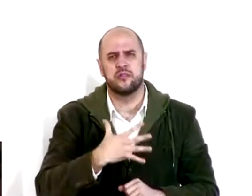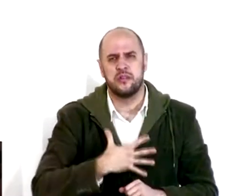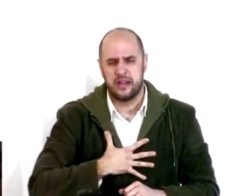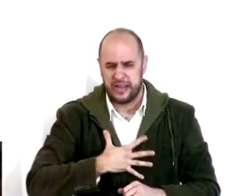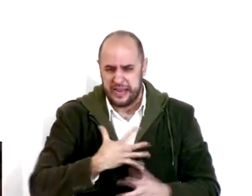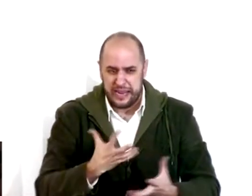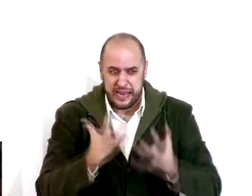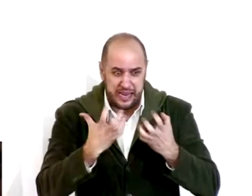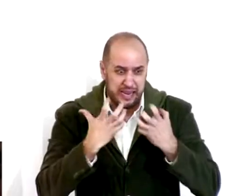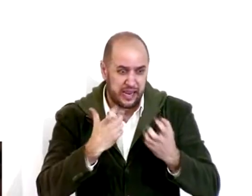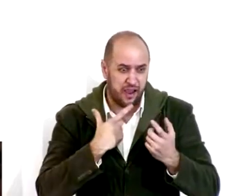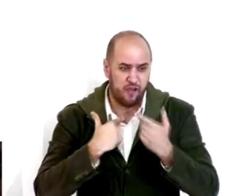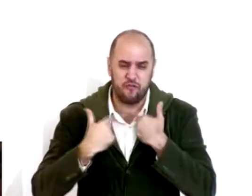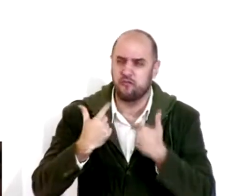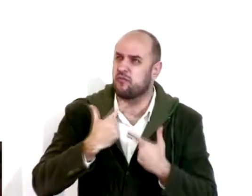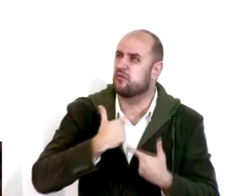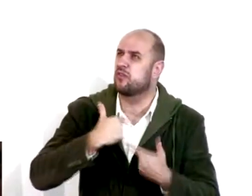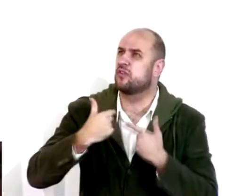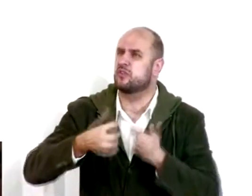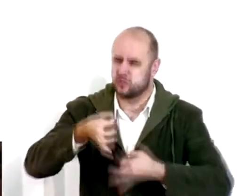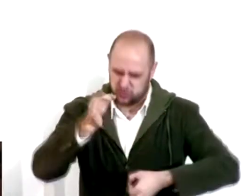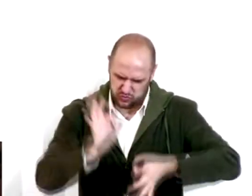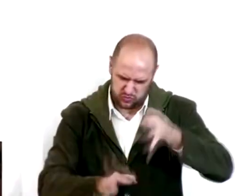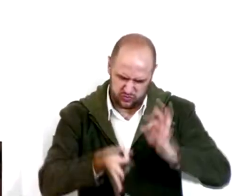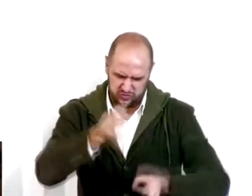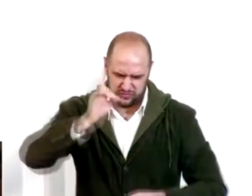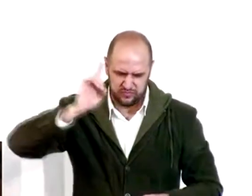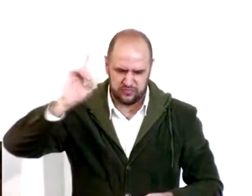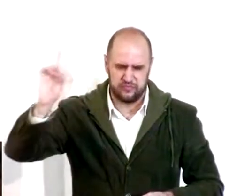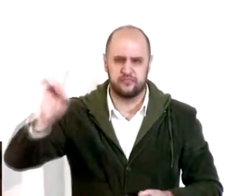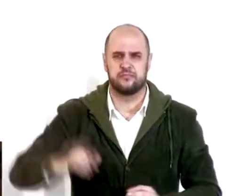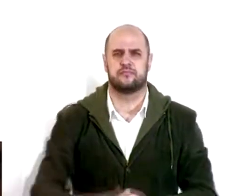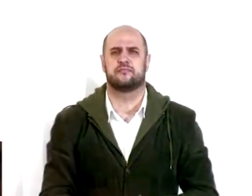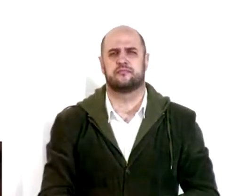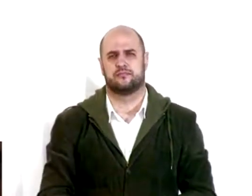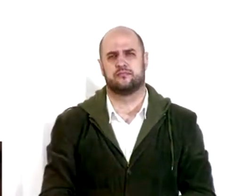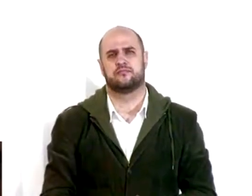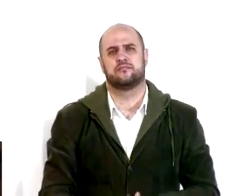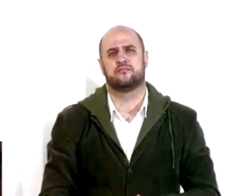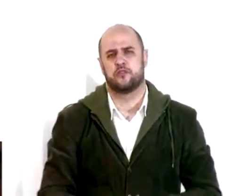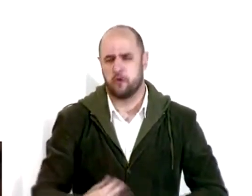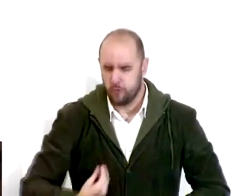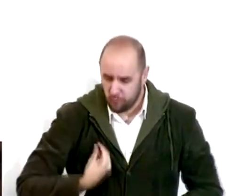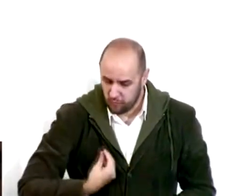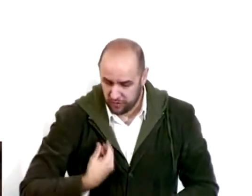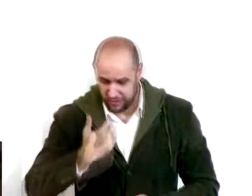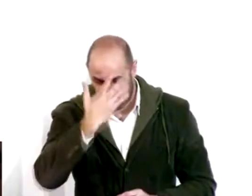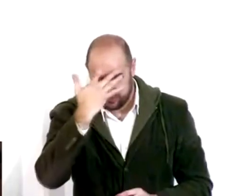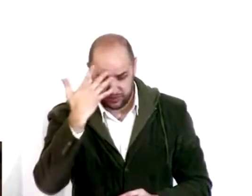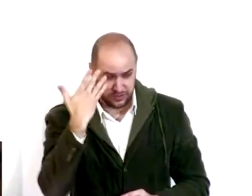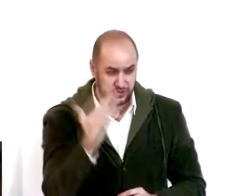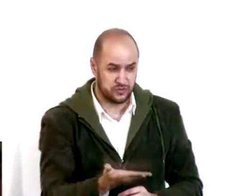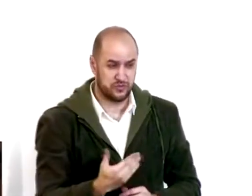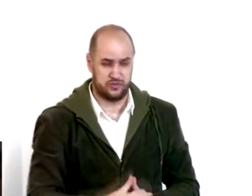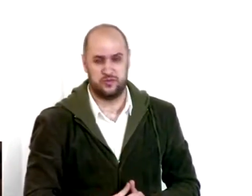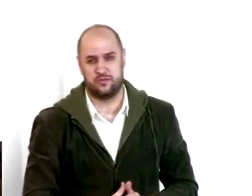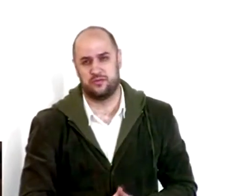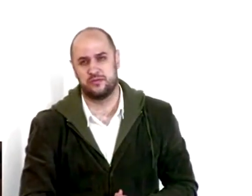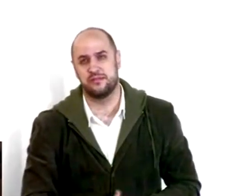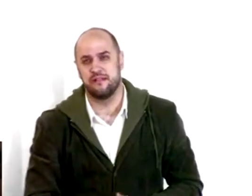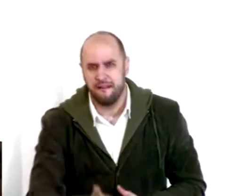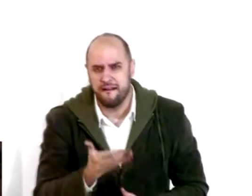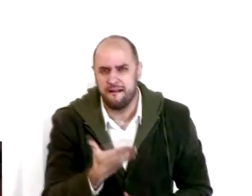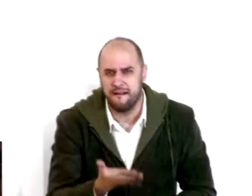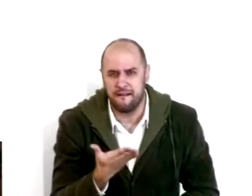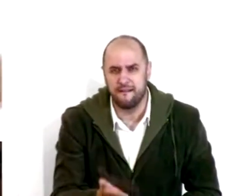pela consumação do juízo de Deus sobre a vida desses homens. Eis aqui uma faísca de